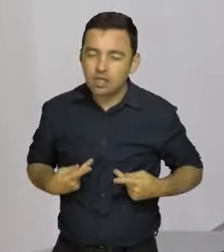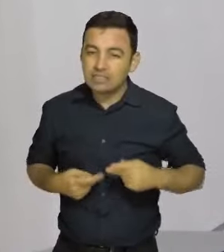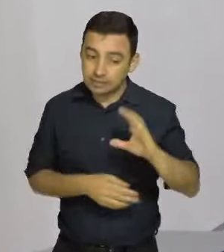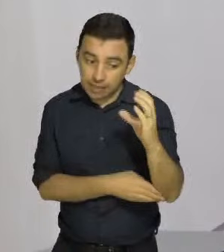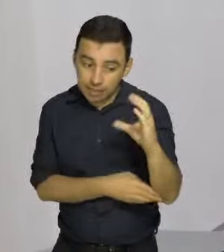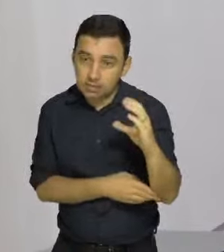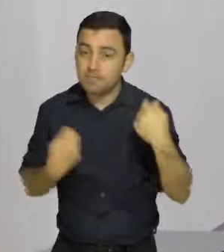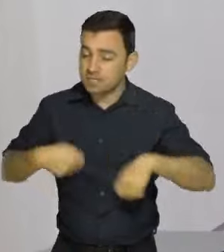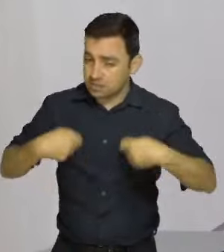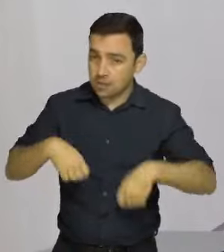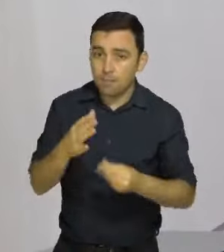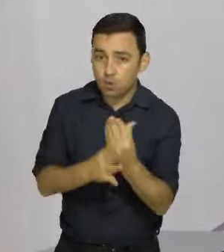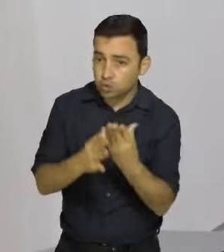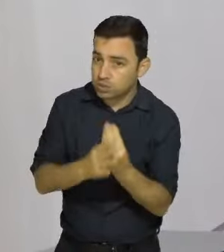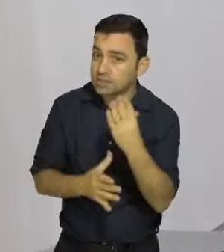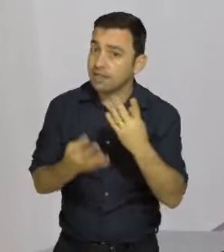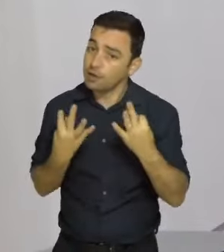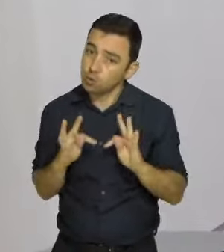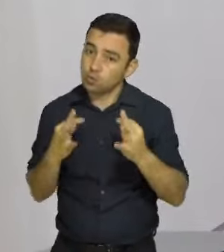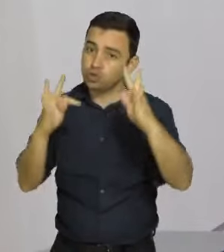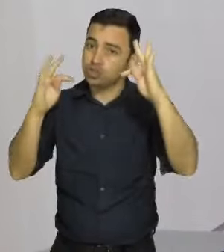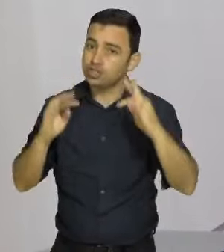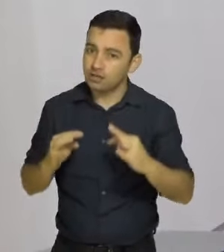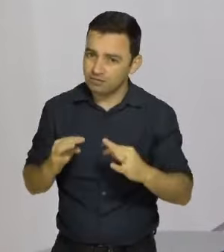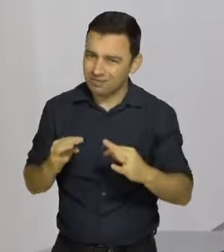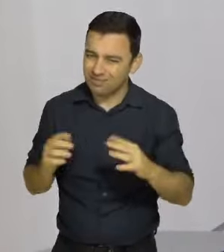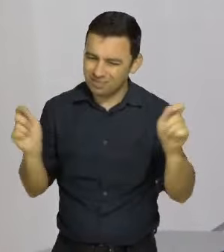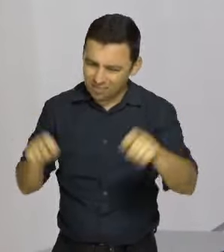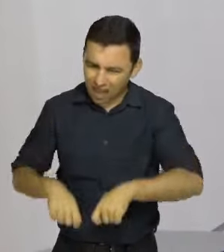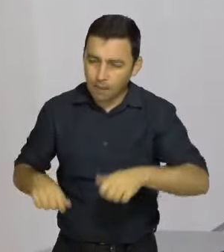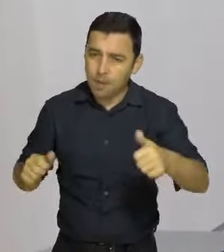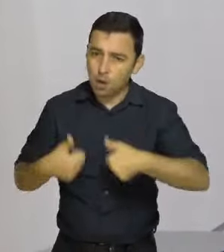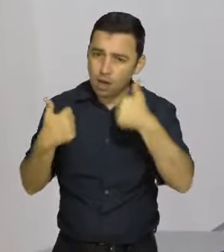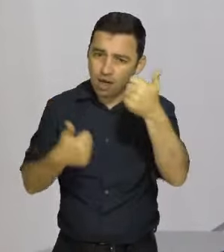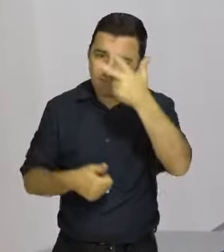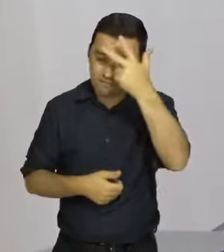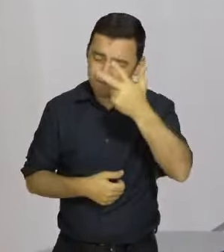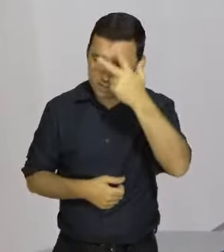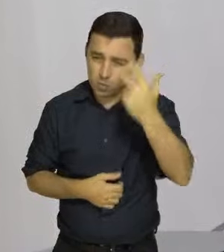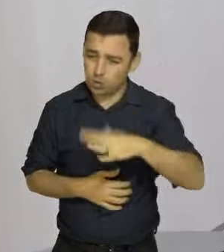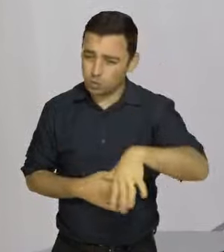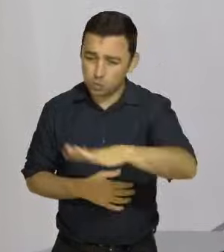precisam produzir tecnologias que melhorem a vida das pessoas.